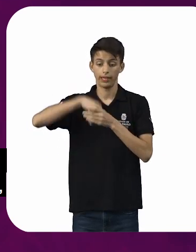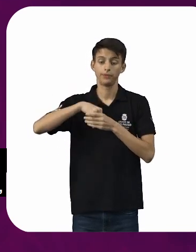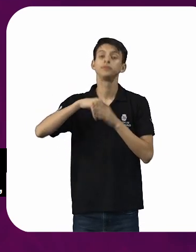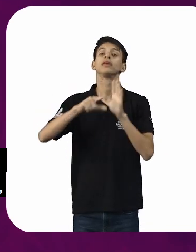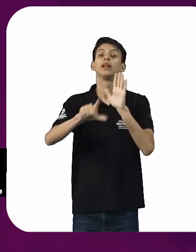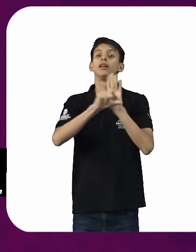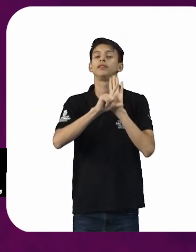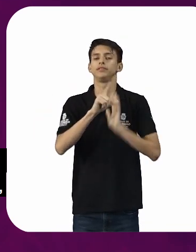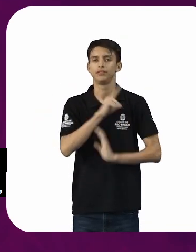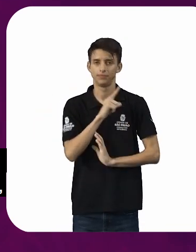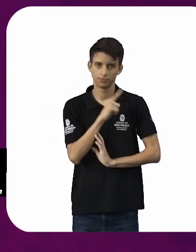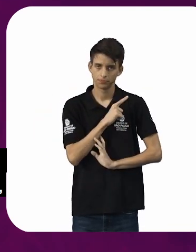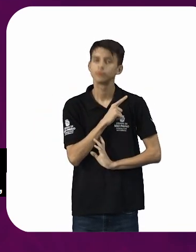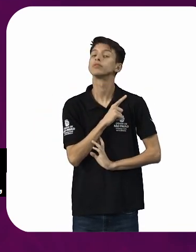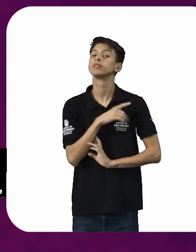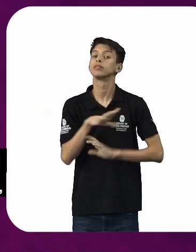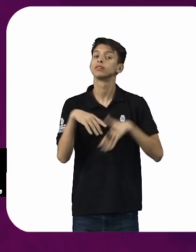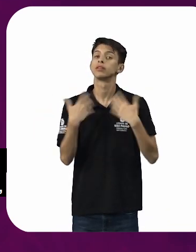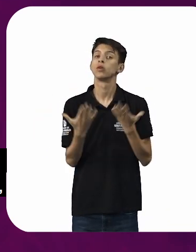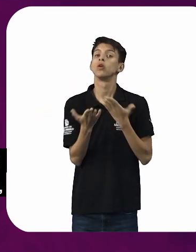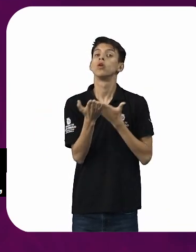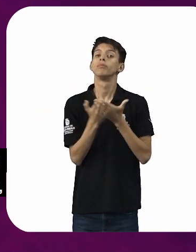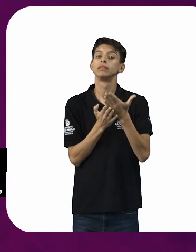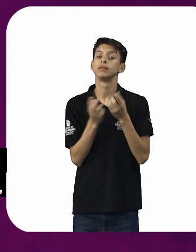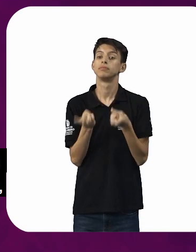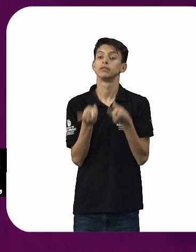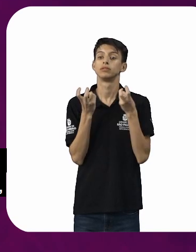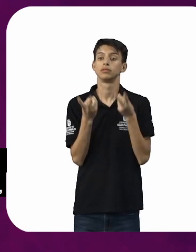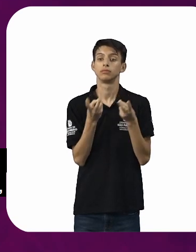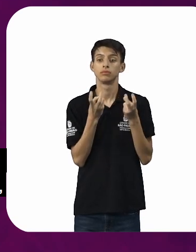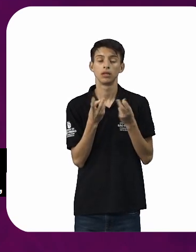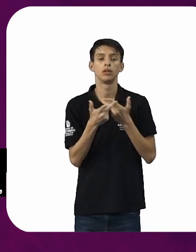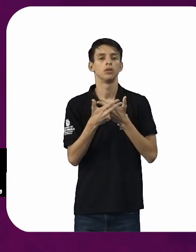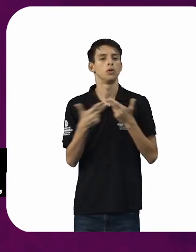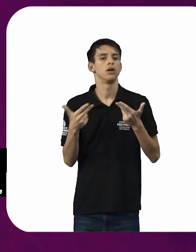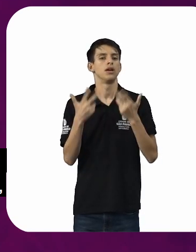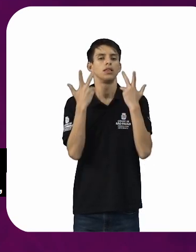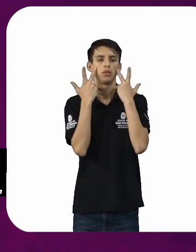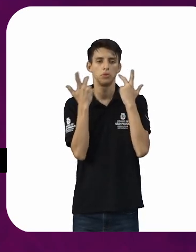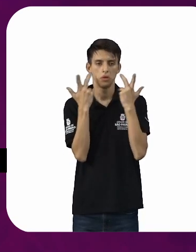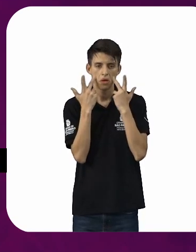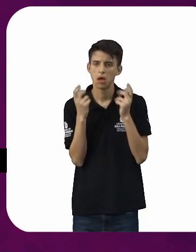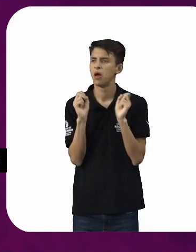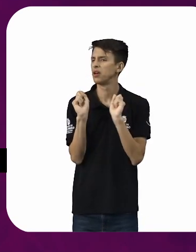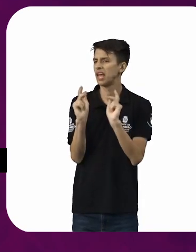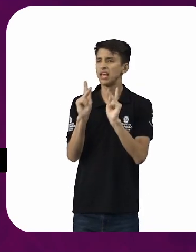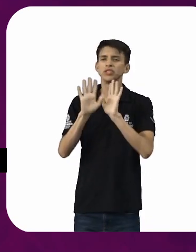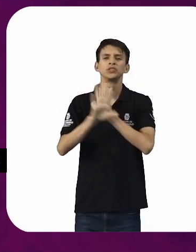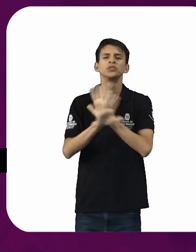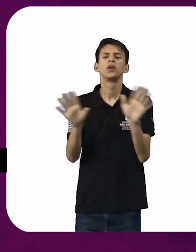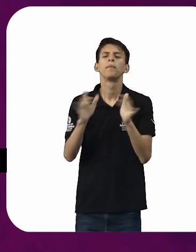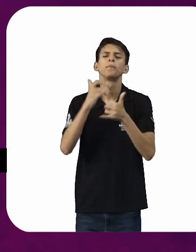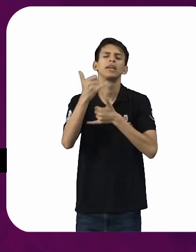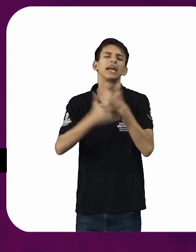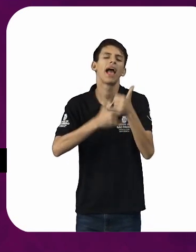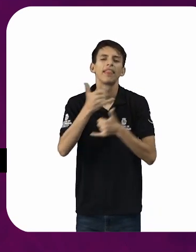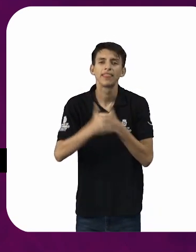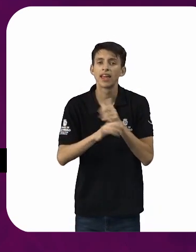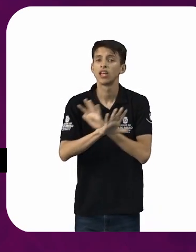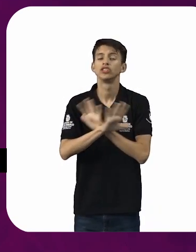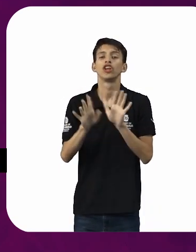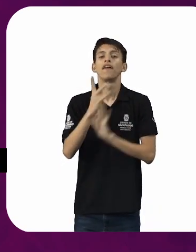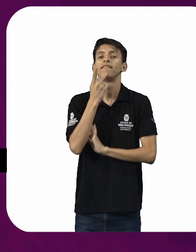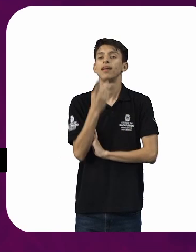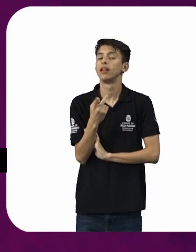direito posto. Então, a gente começa a enxergar aquilo que a gente naturaliza e fala, ok, foi só uma piada, só uma brincadeira, só um